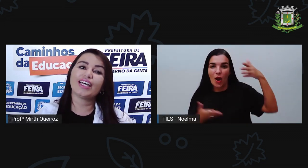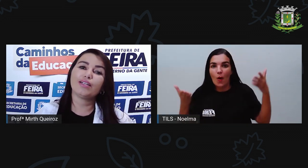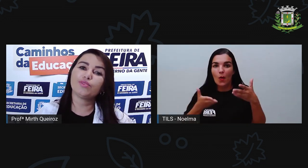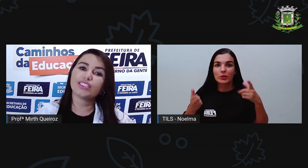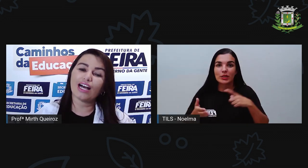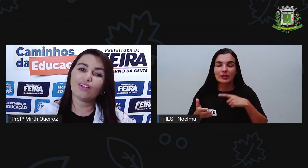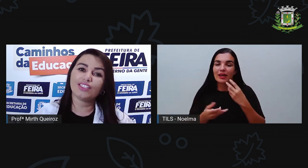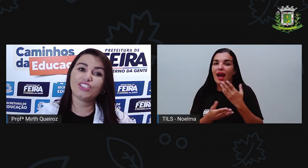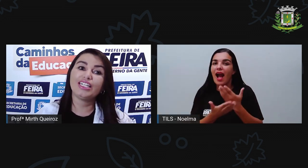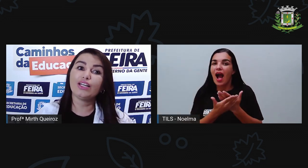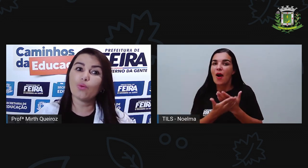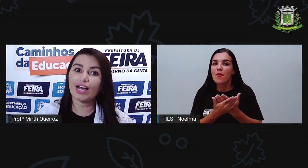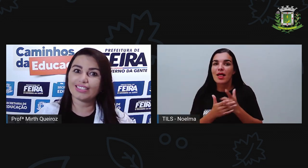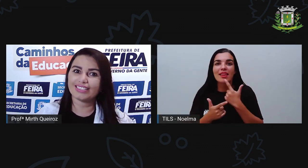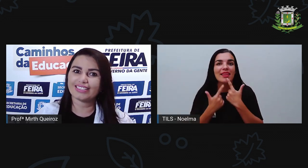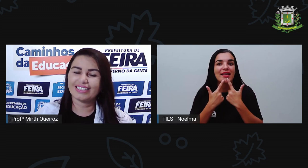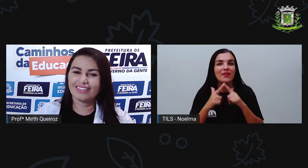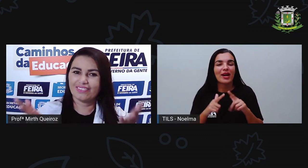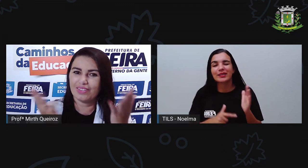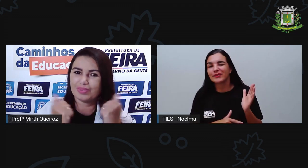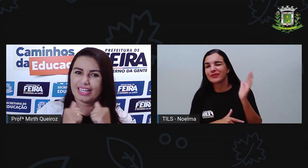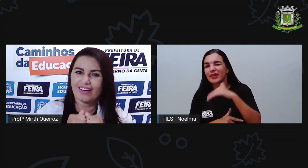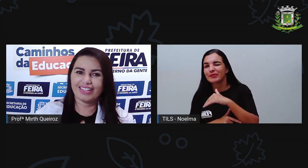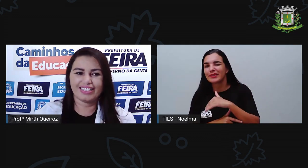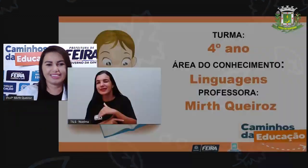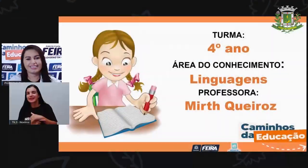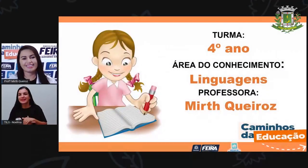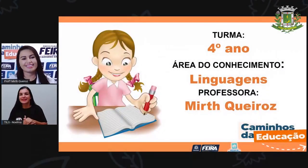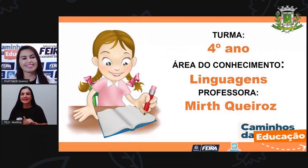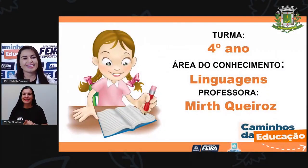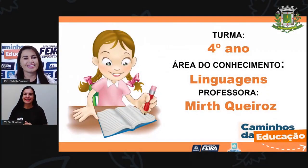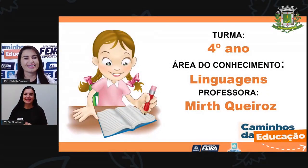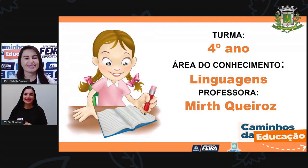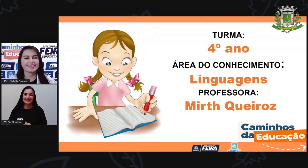hoje nós teremos aula de linguagens. Vamos à aula?